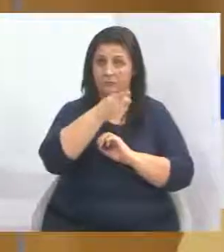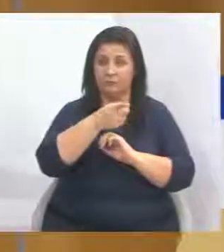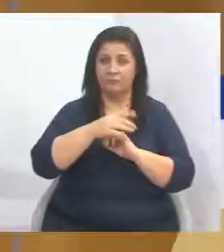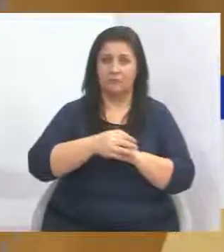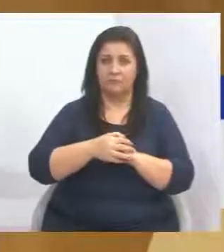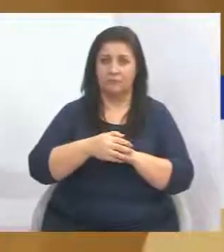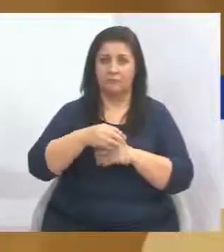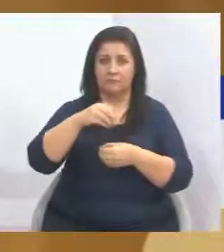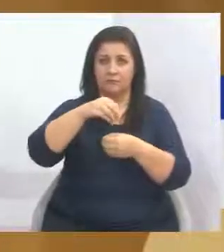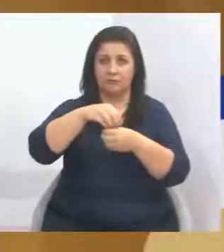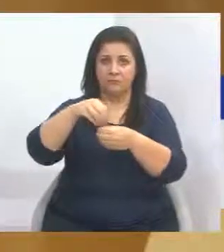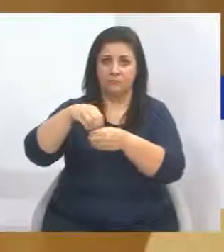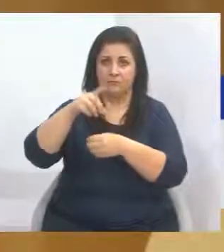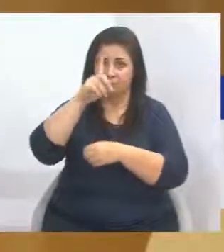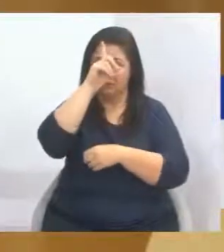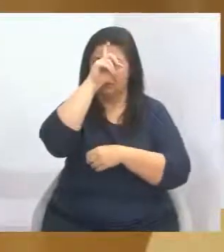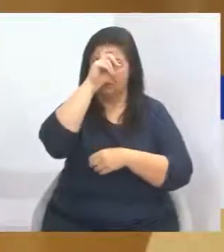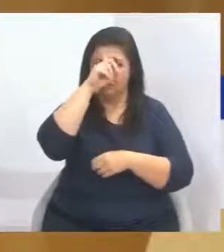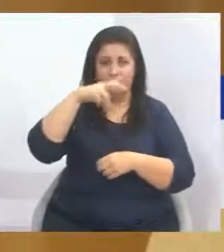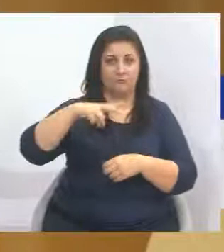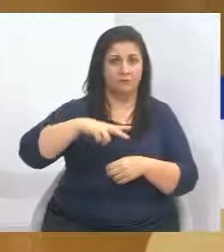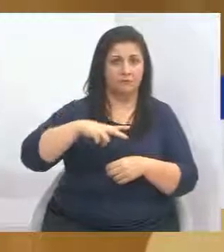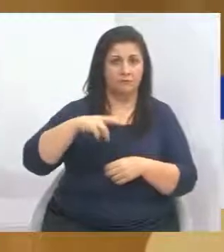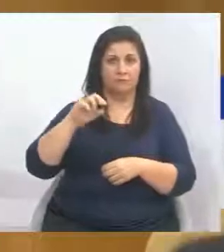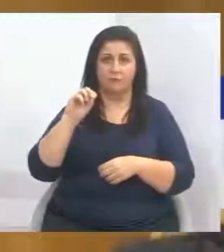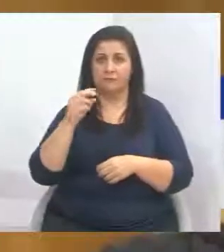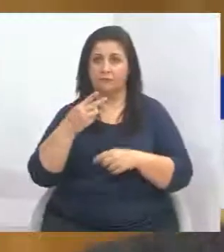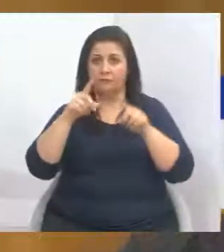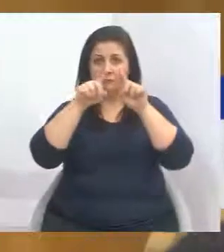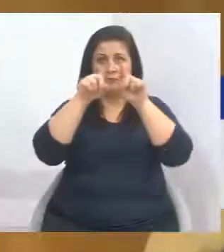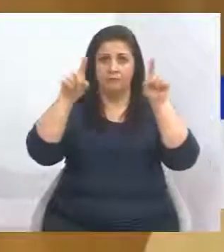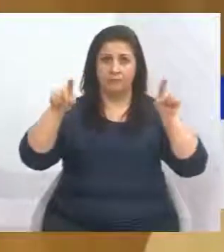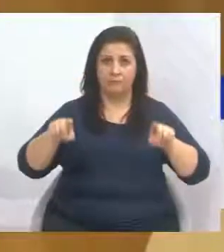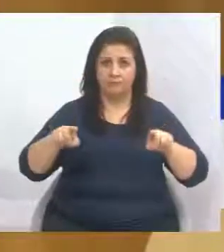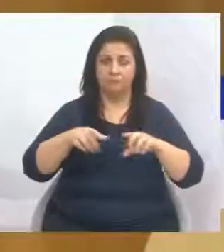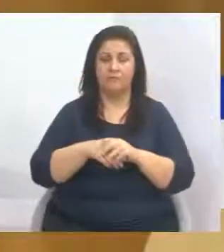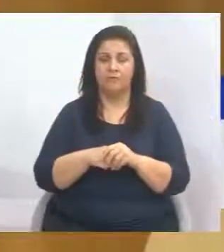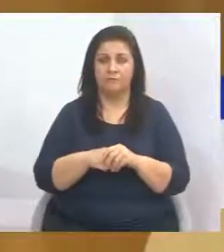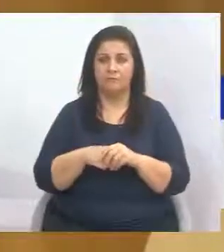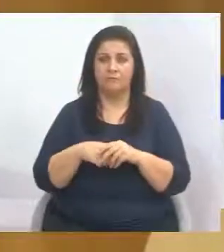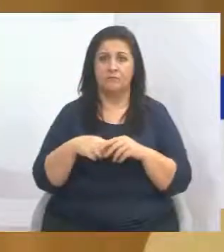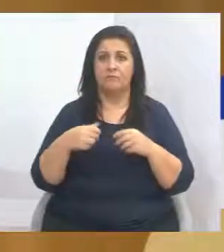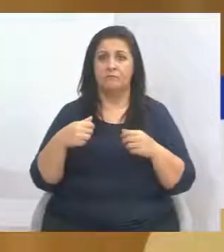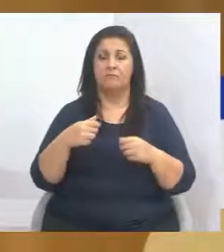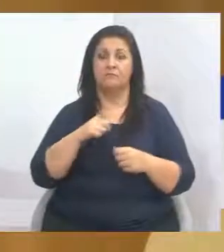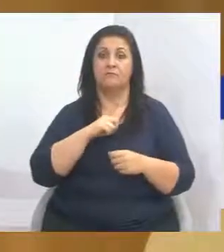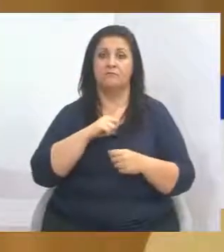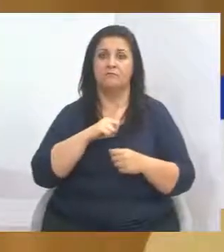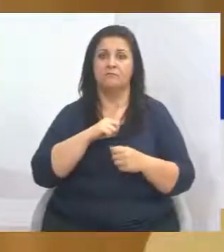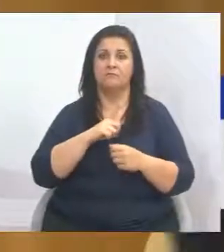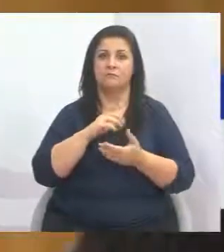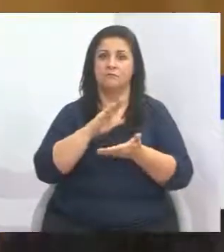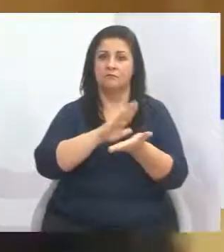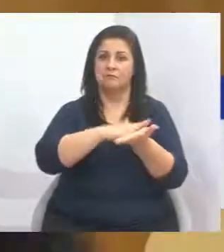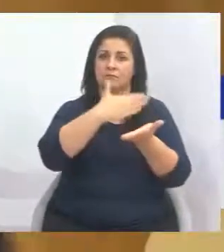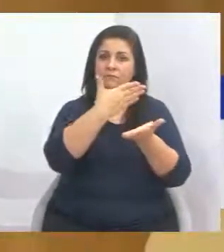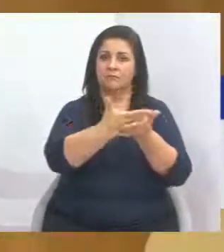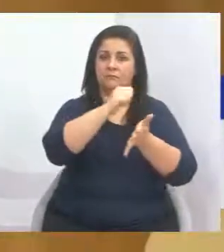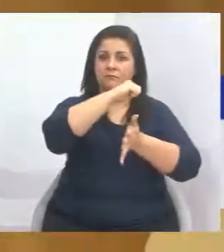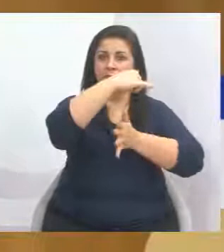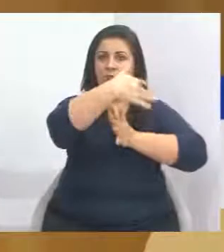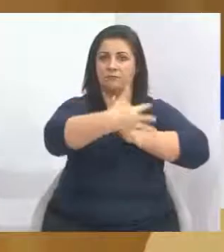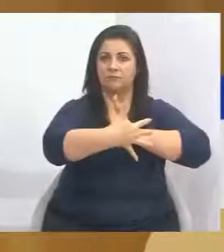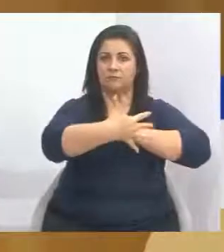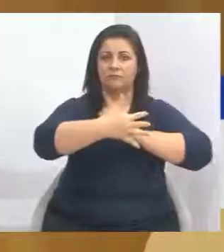saúde, sejam eles públicos ou privados, que provém apoio e intérprete de língua brasileira